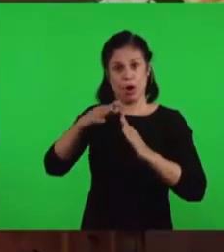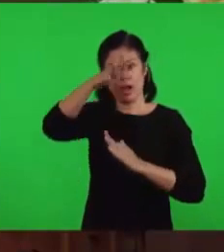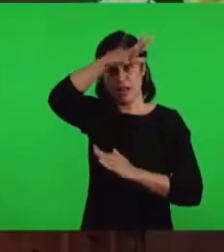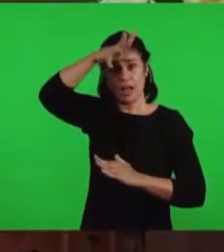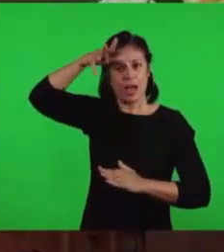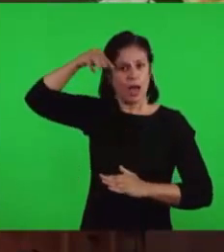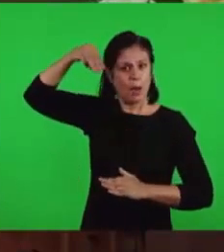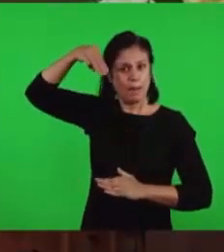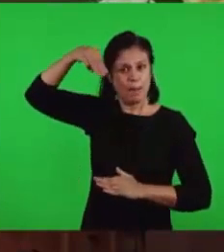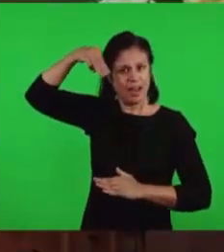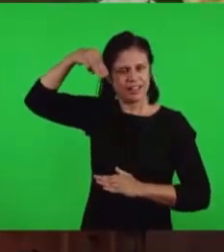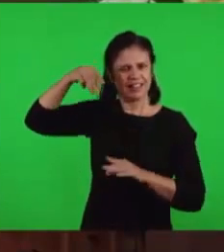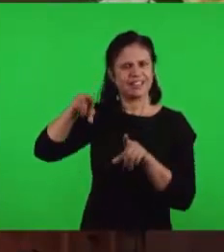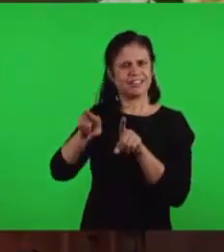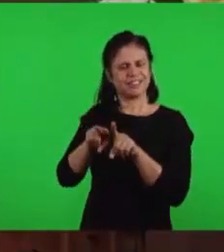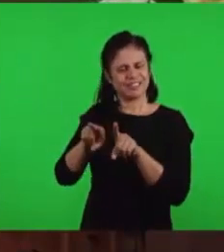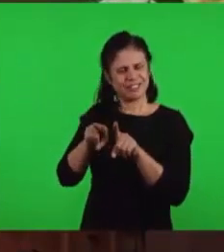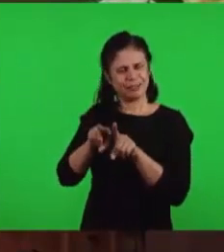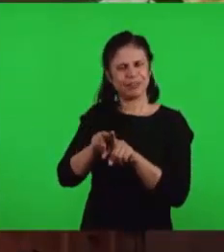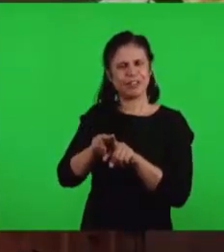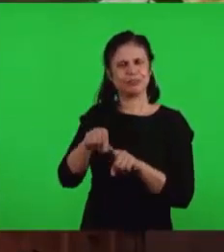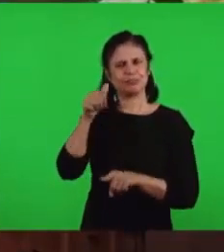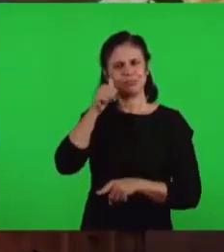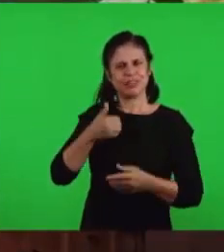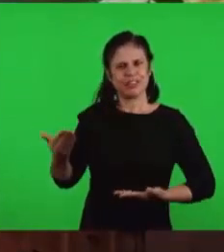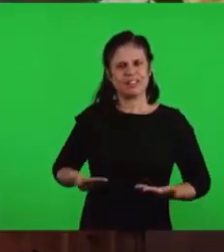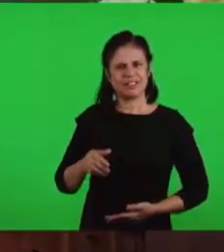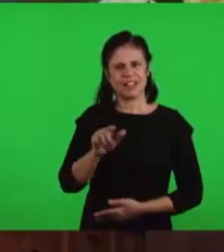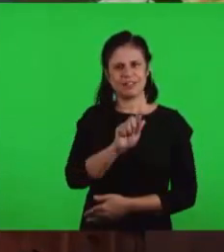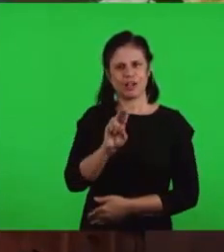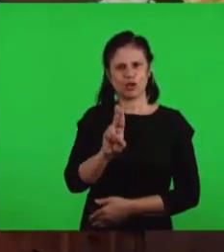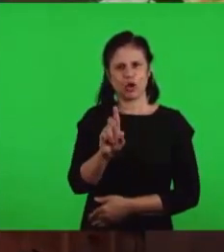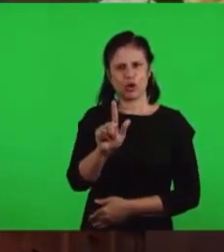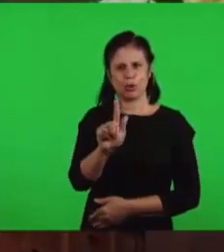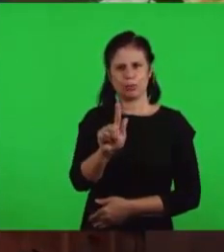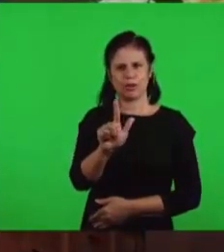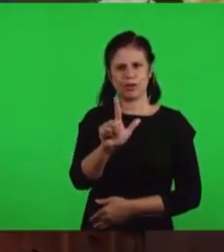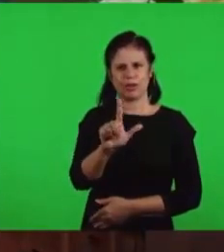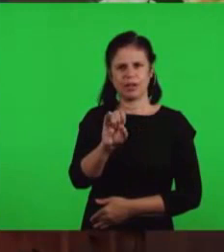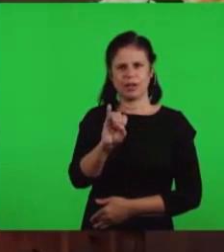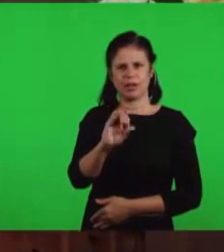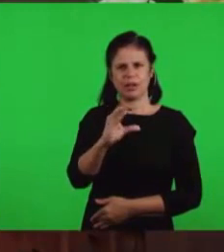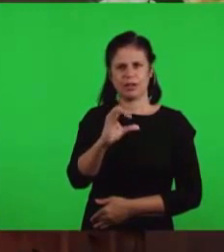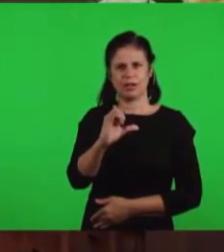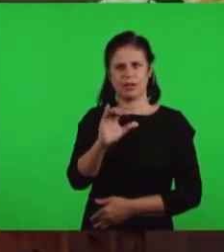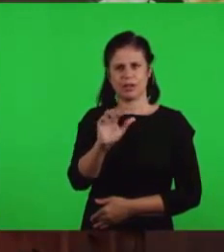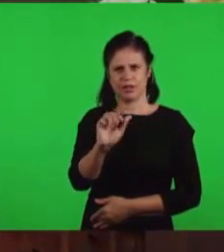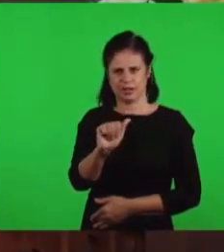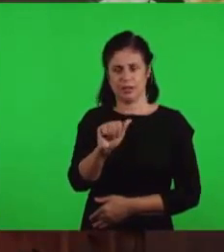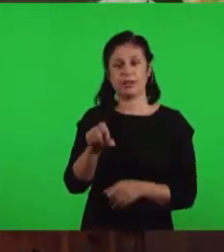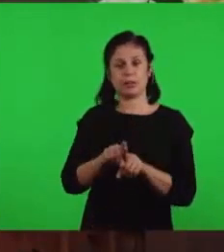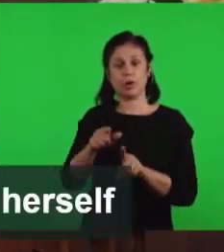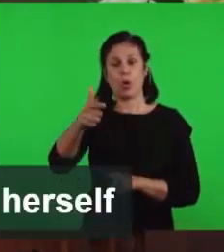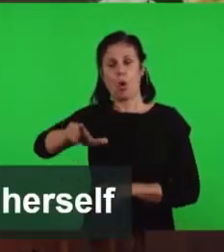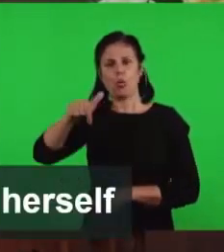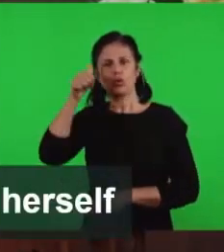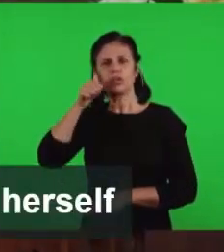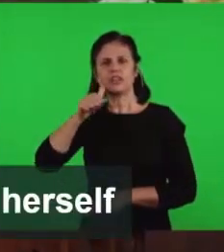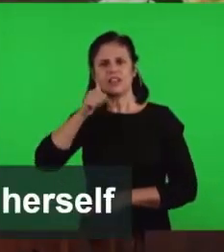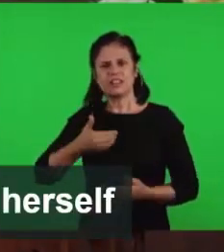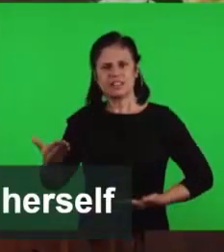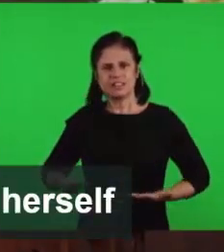esposa Aline e a irmã glícia Além disso nós temos a representante de Brasília